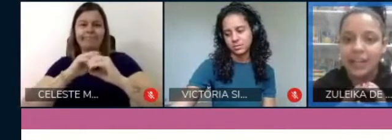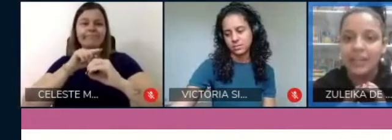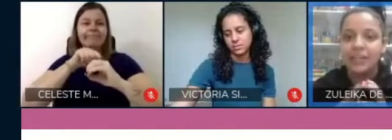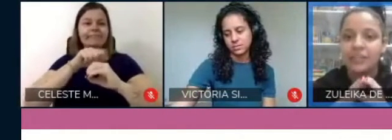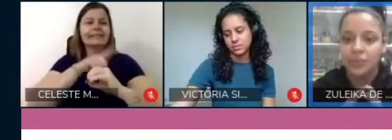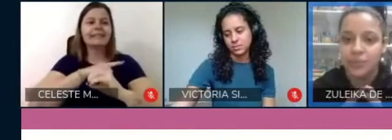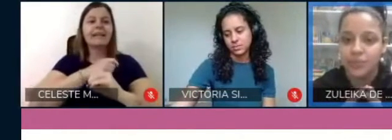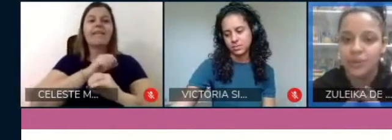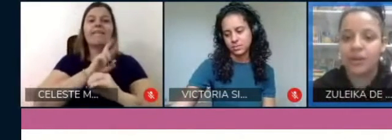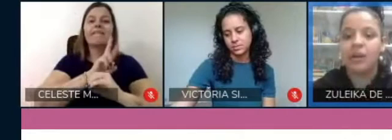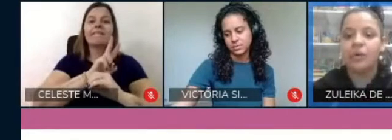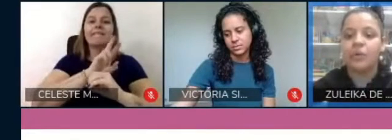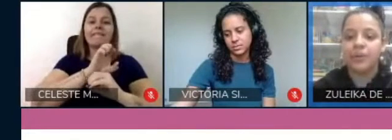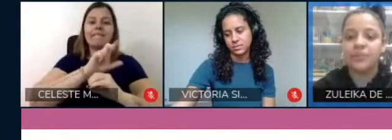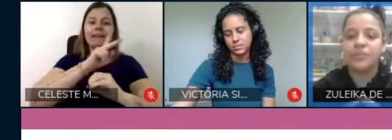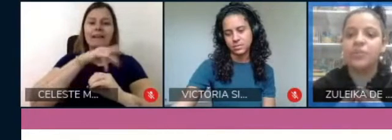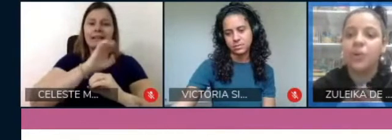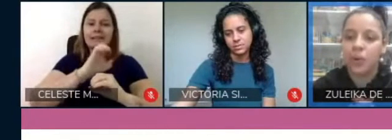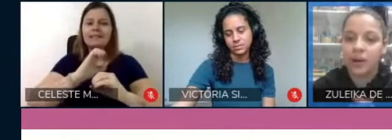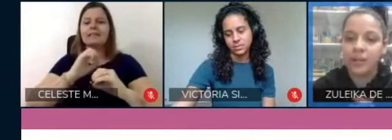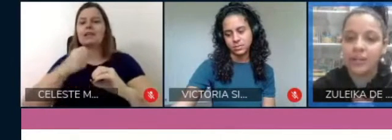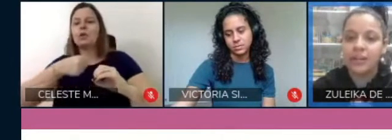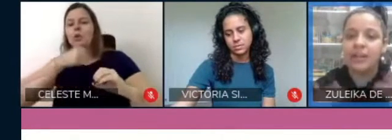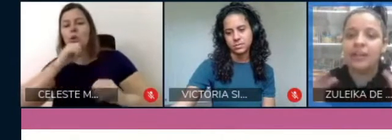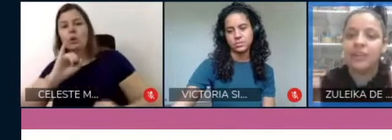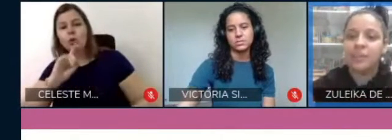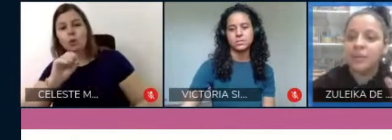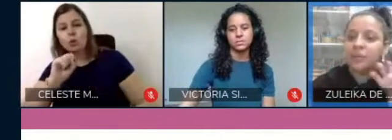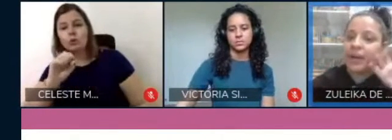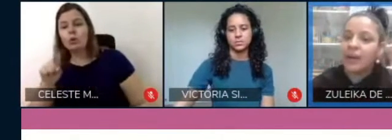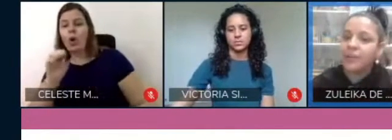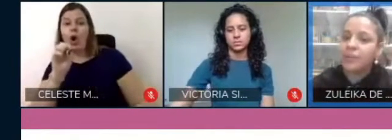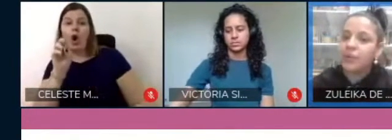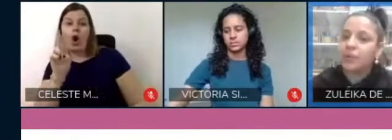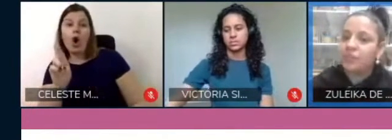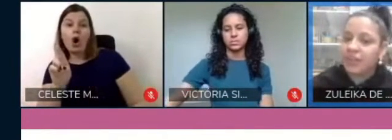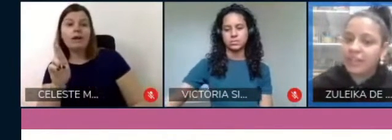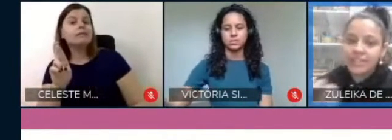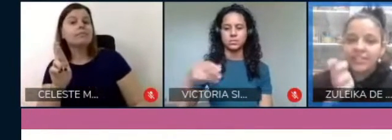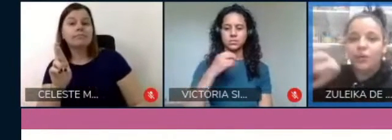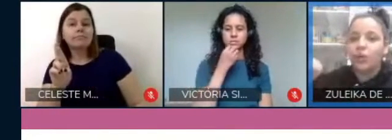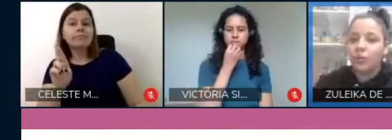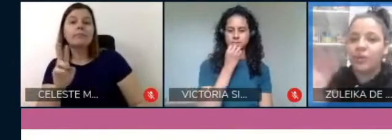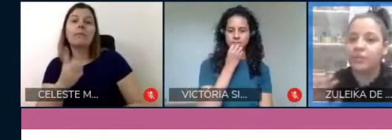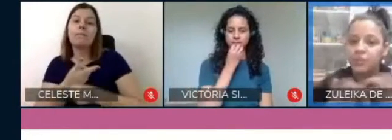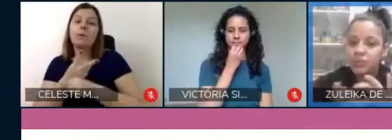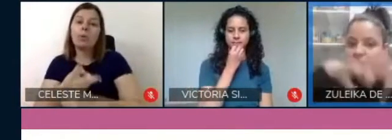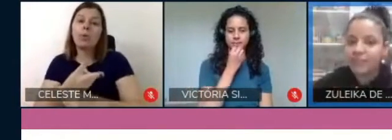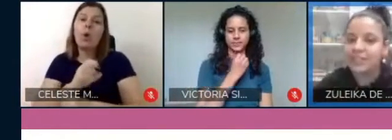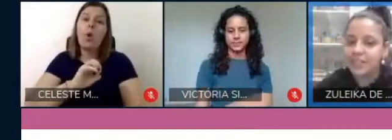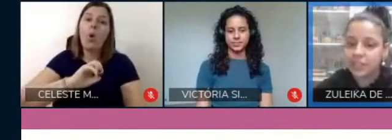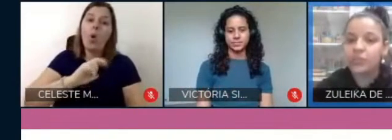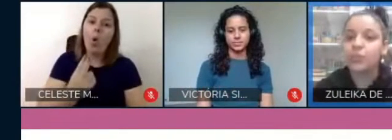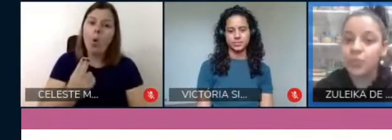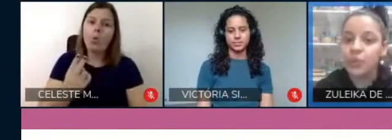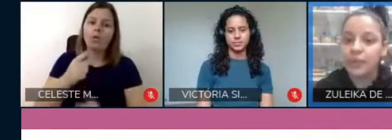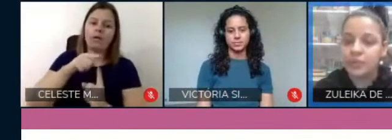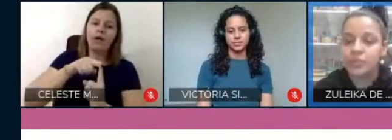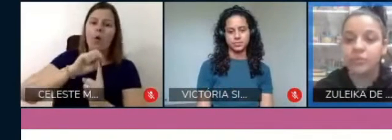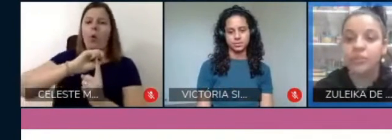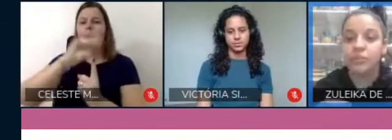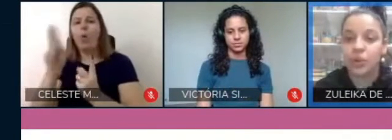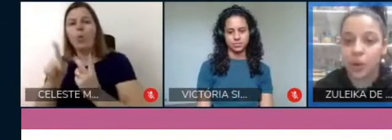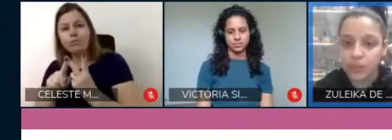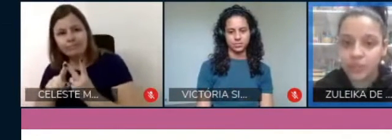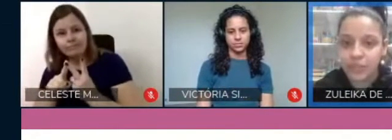velhice e idoso. O que eu digo OR, ele vai procurar velhice ou idoso vai trazer